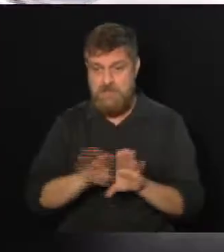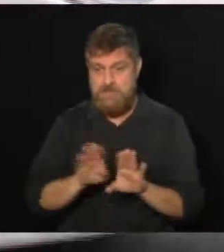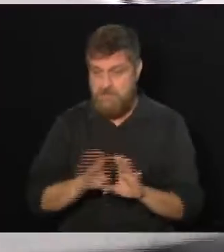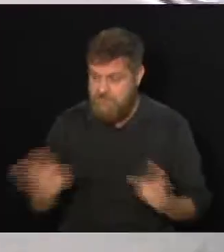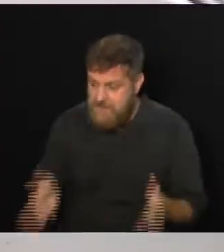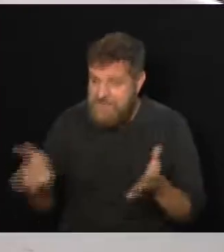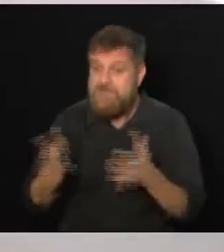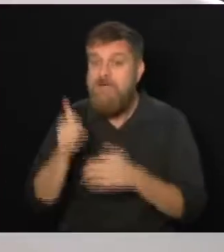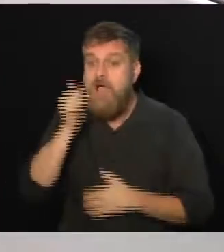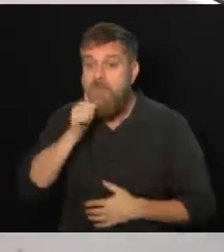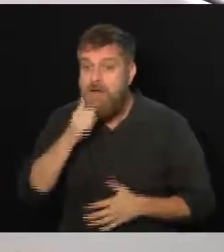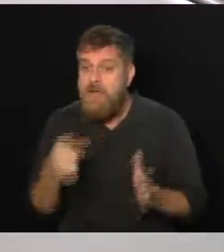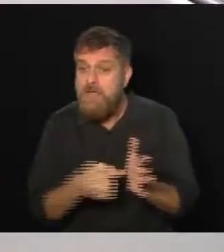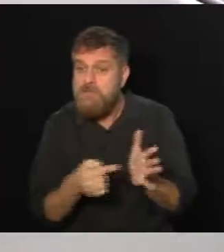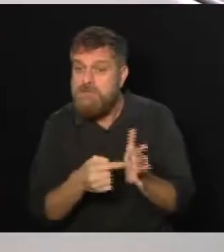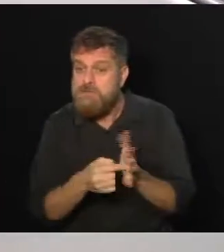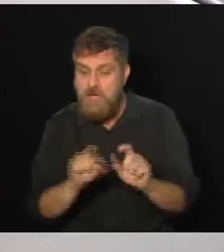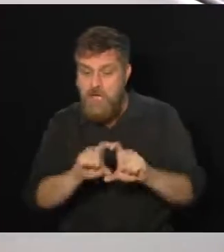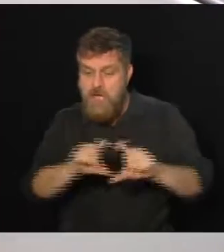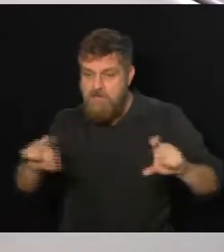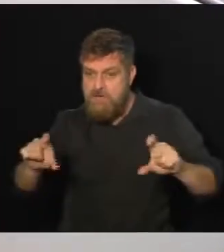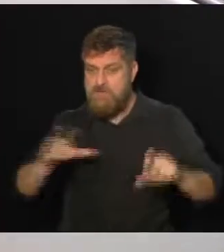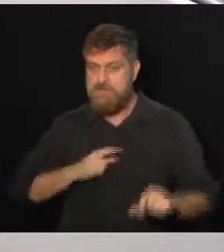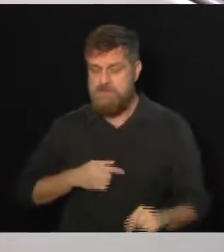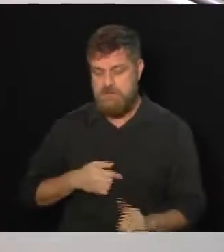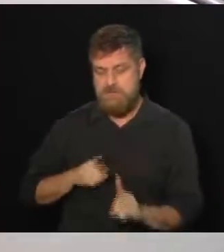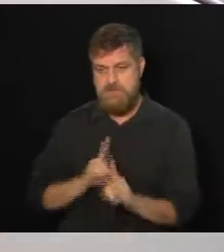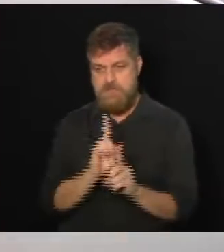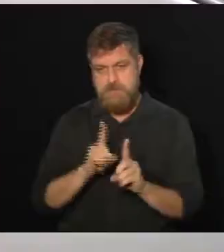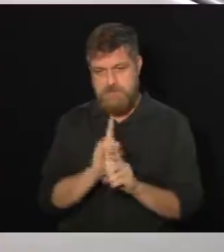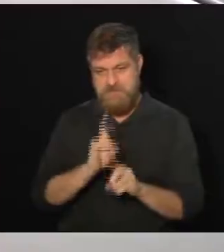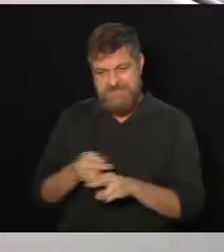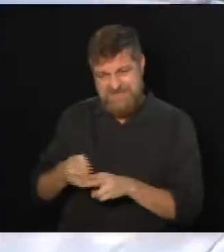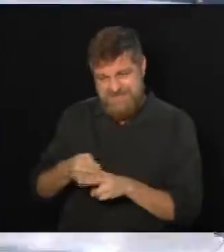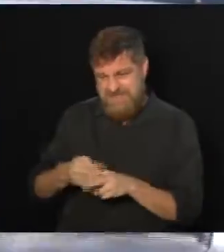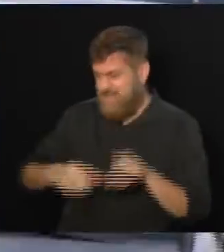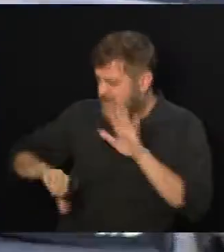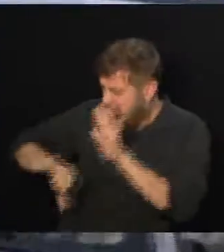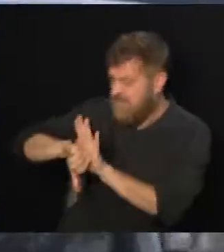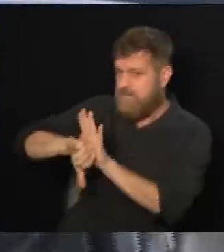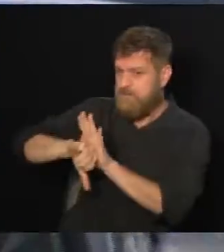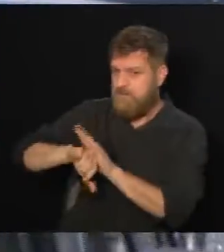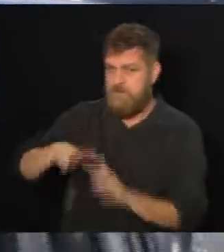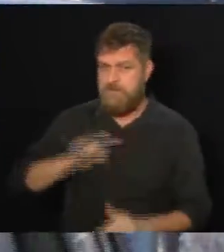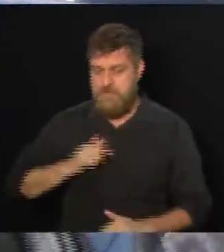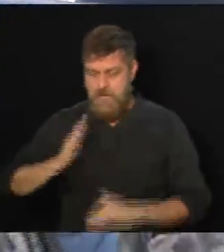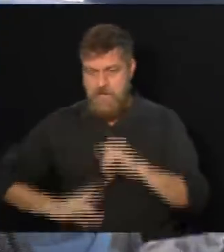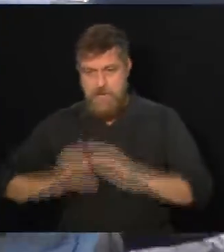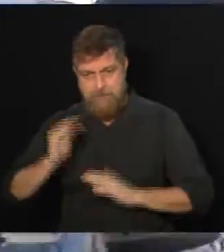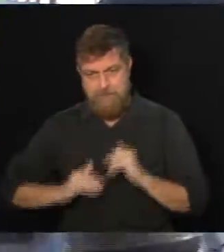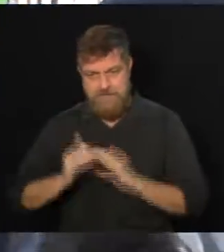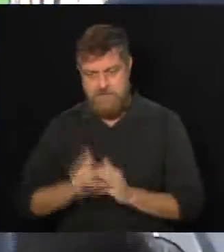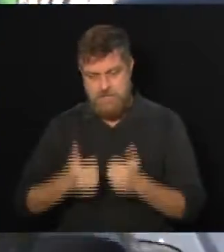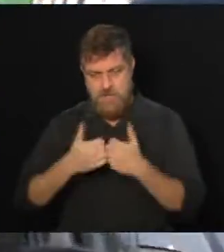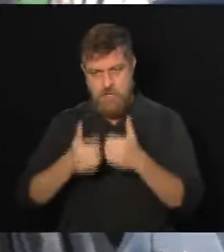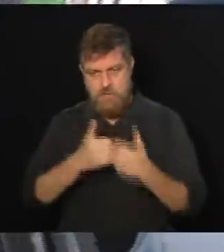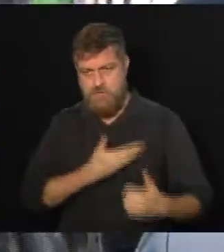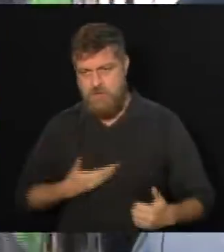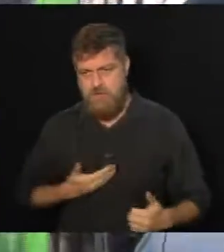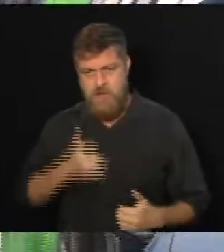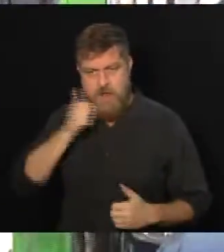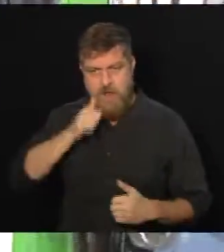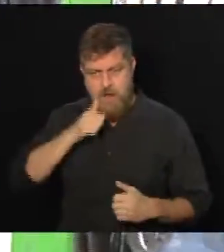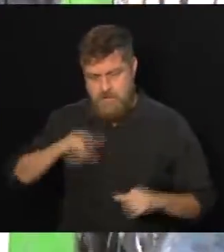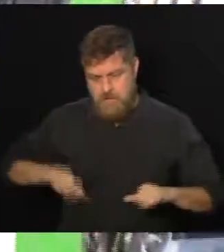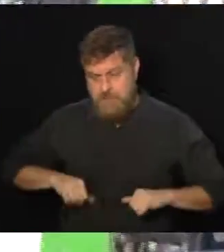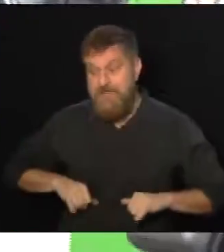a denúncia, com os dizeres: importunação sexual é crime. Praticar ato libidinoso contra alguém